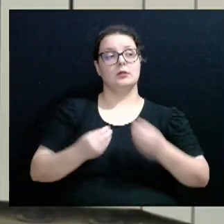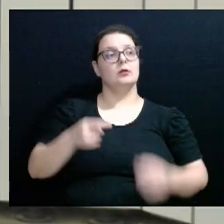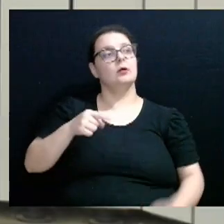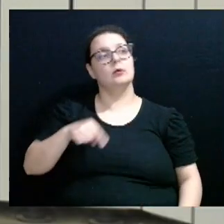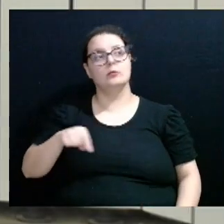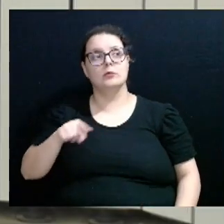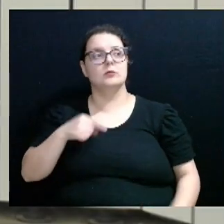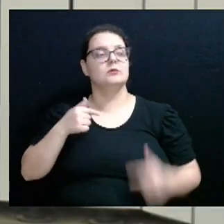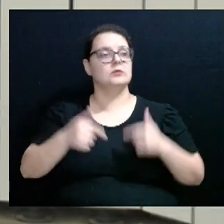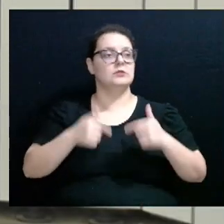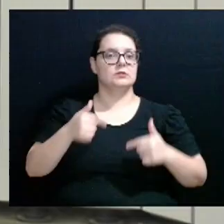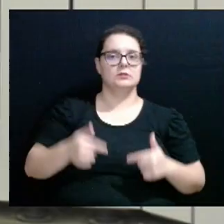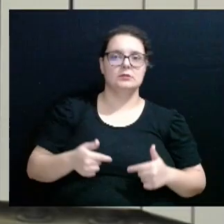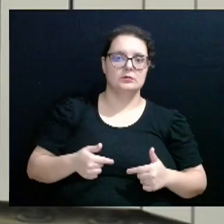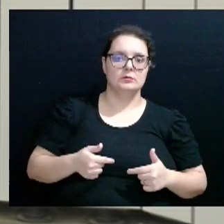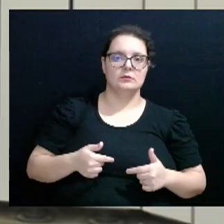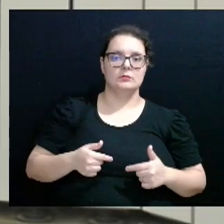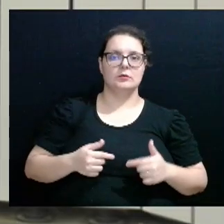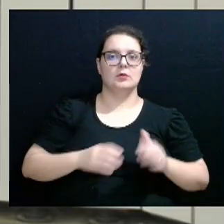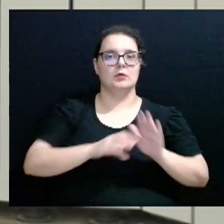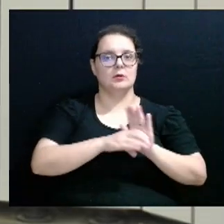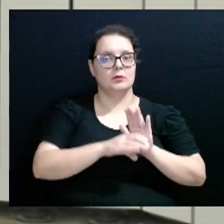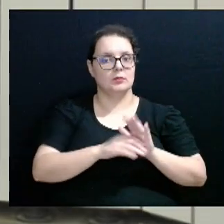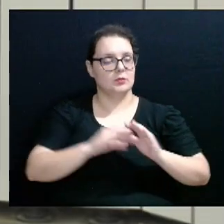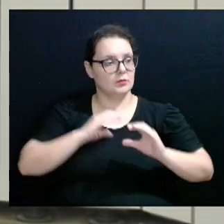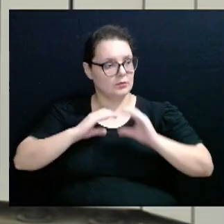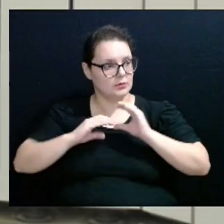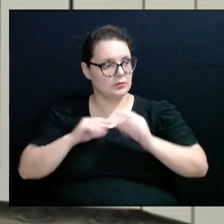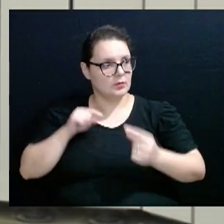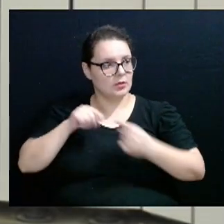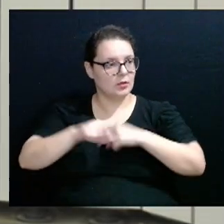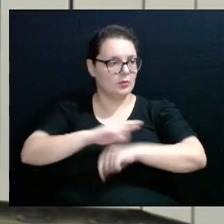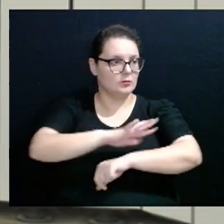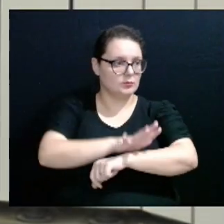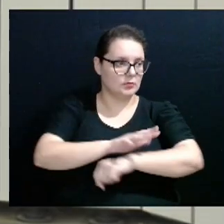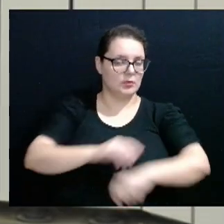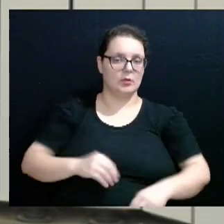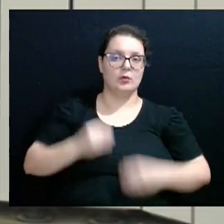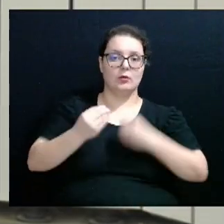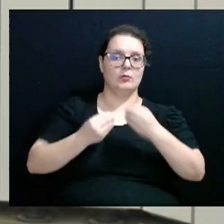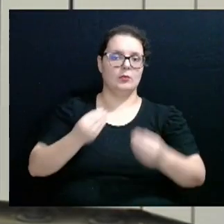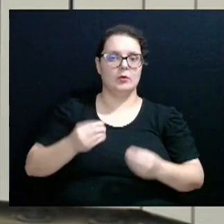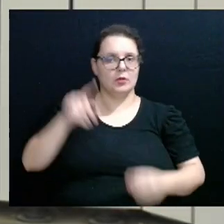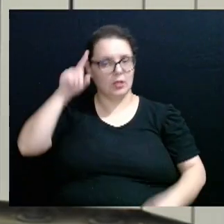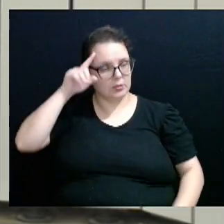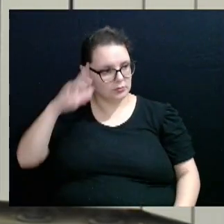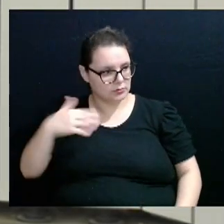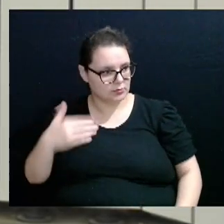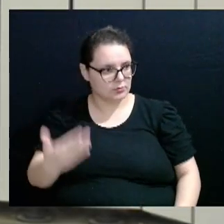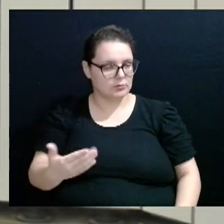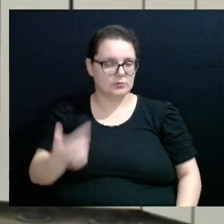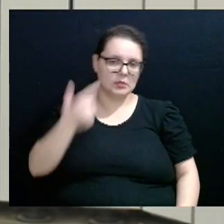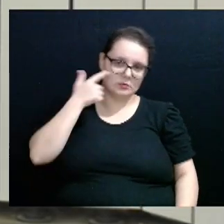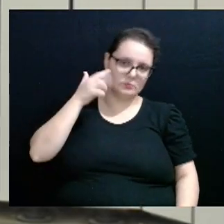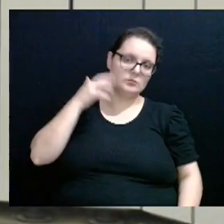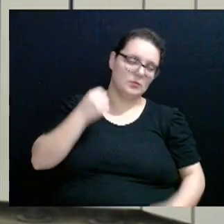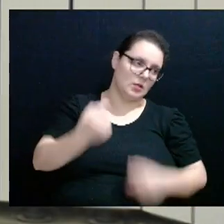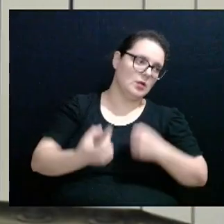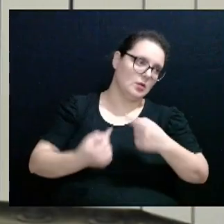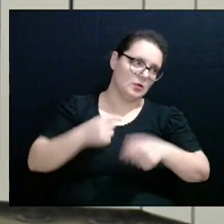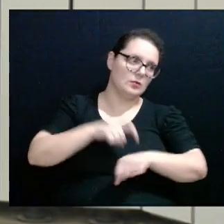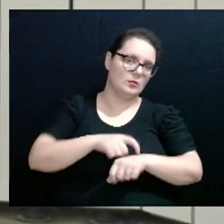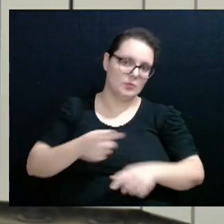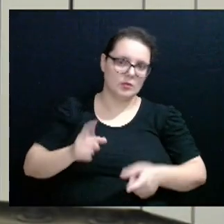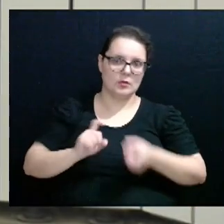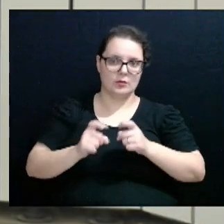o conceito da comunicação antirracista? Como é que no dia a dia, eu imagino que em algum momento tem ali reuniões de pauta,